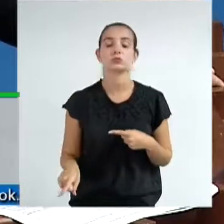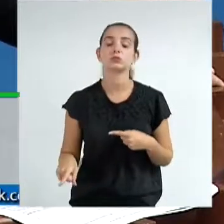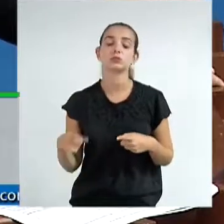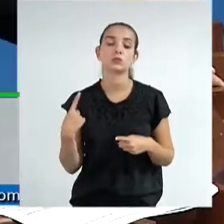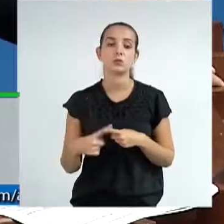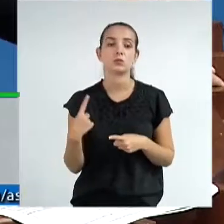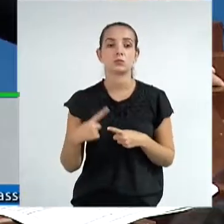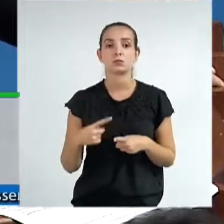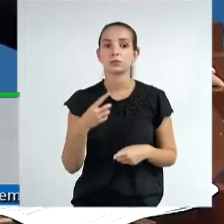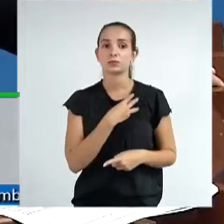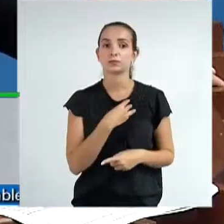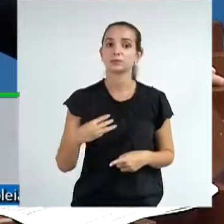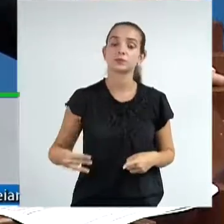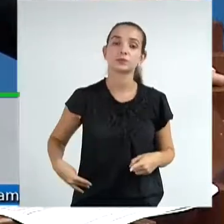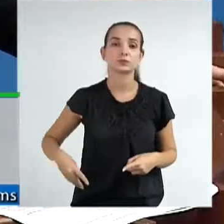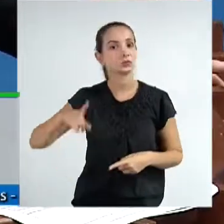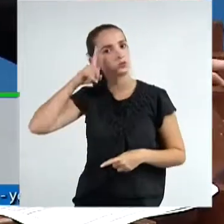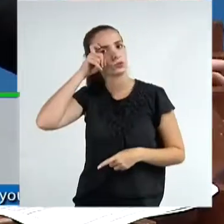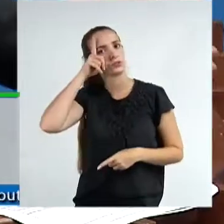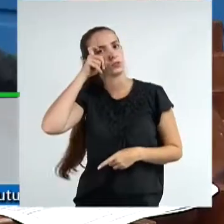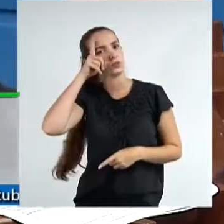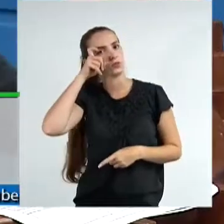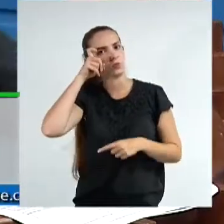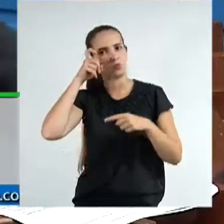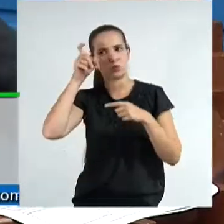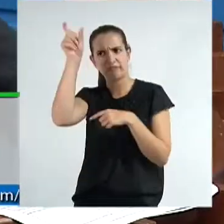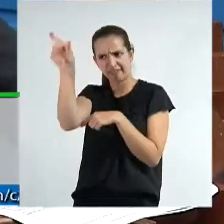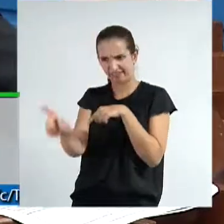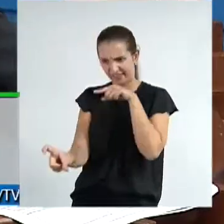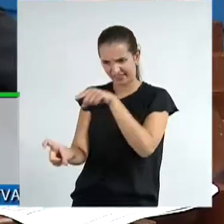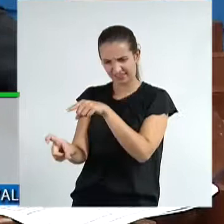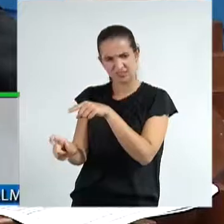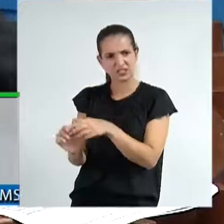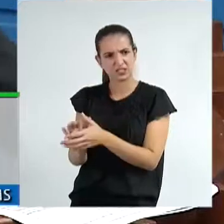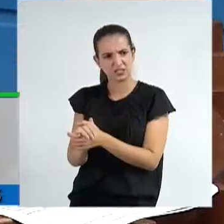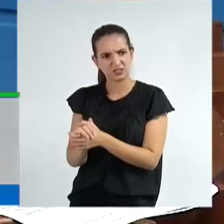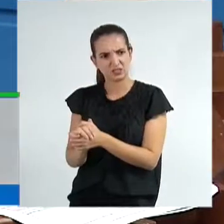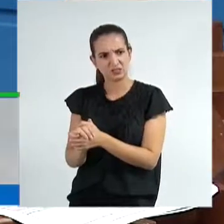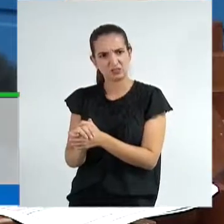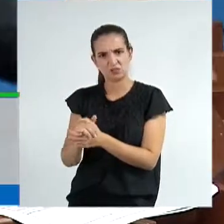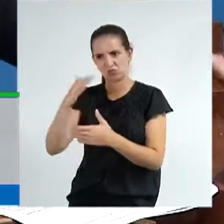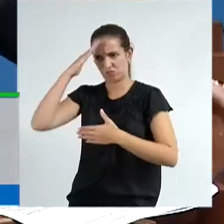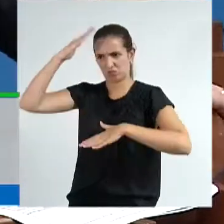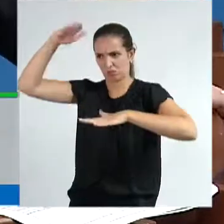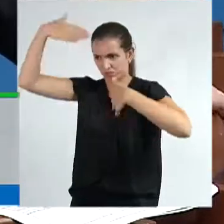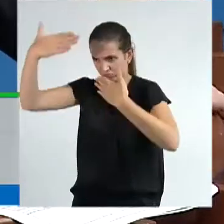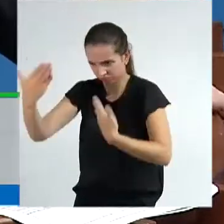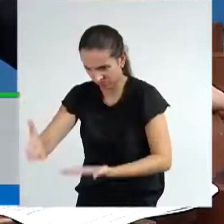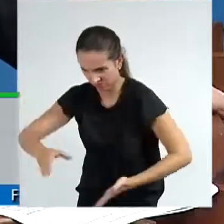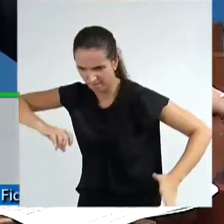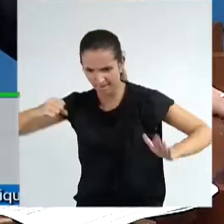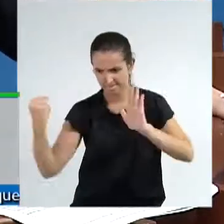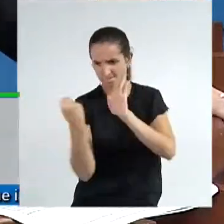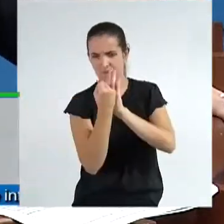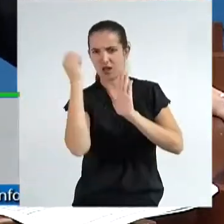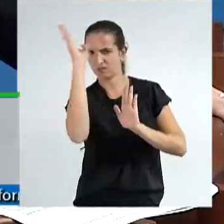que o ministro Sérgio Moro seja considerado, assim, um símbolo